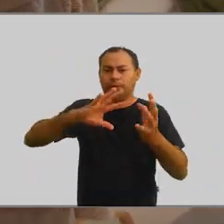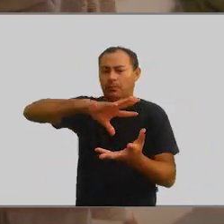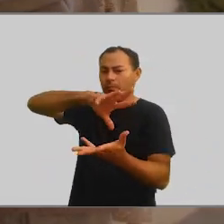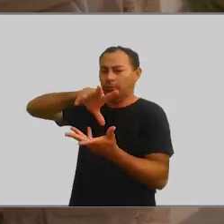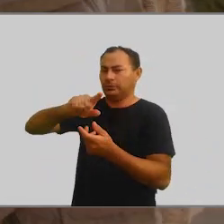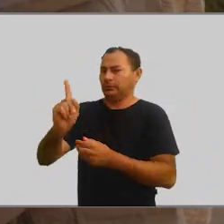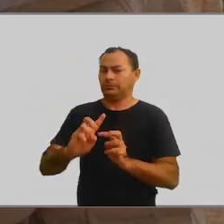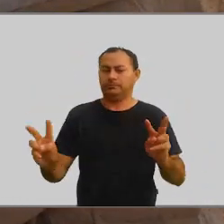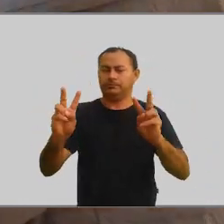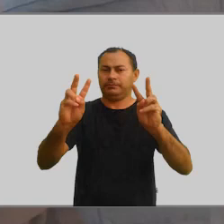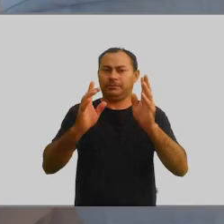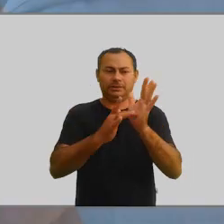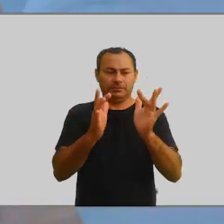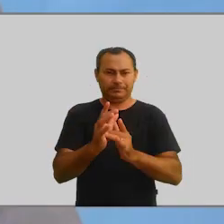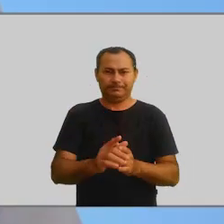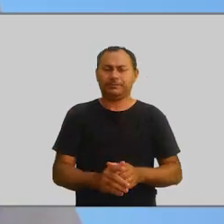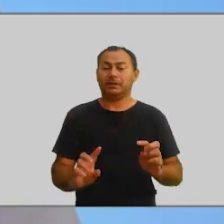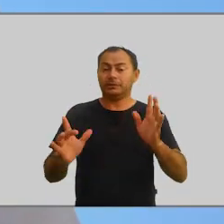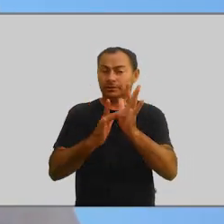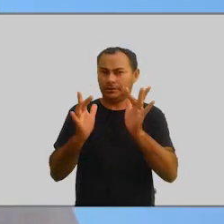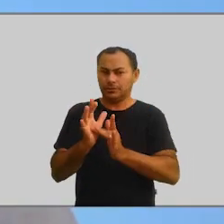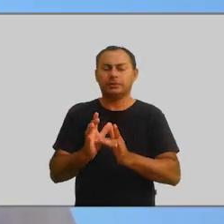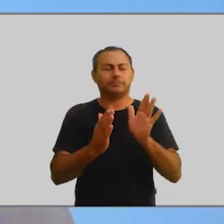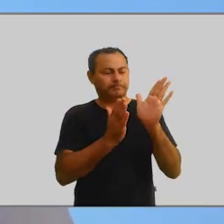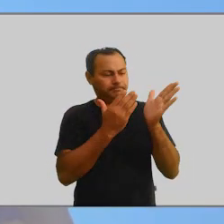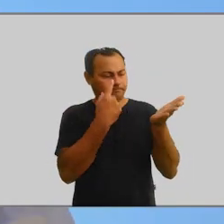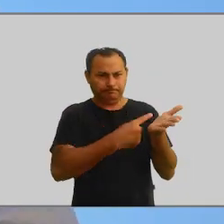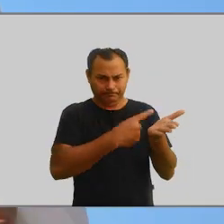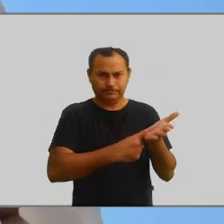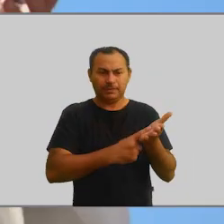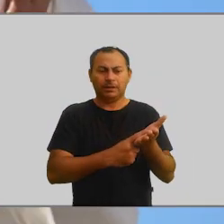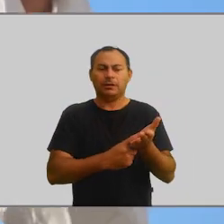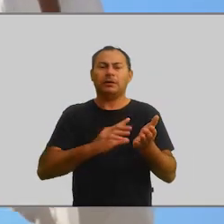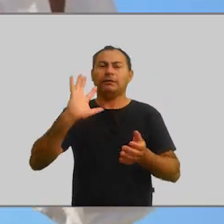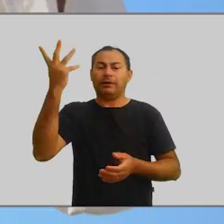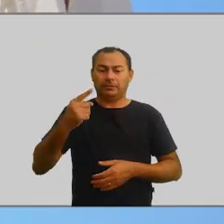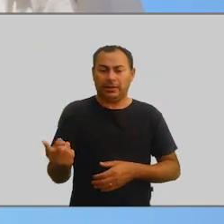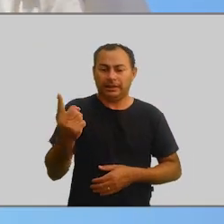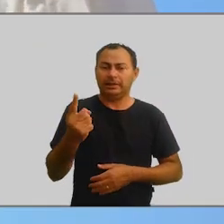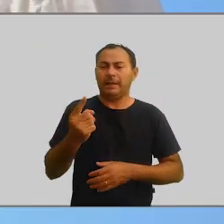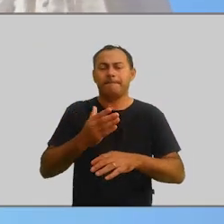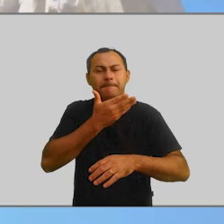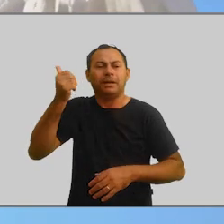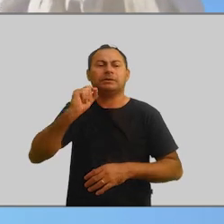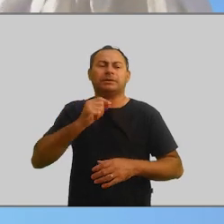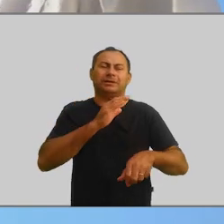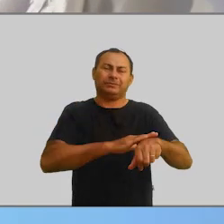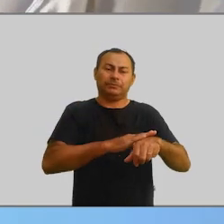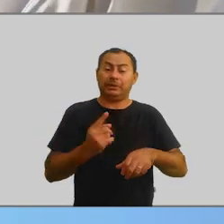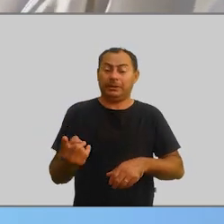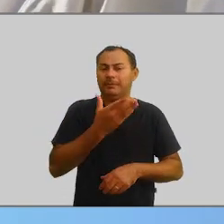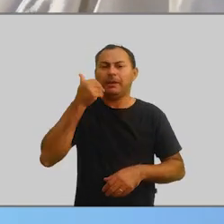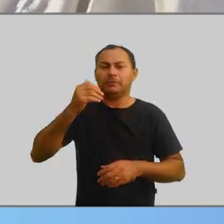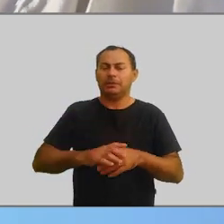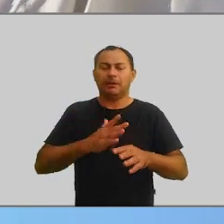do mundo não são os valores de Jesus. Jesus está comprometido com o fato de que o eterno é maior do que o temporal, mas para muita